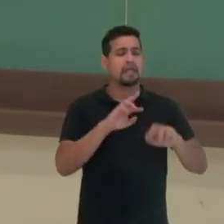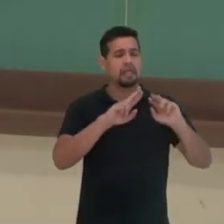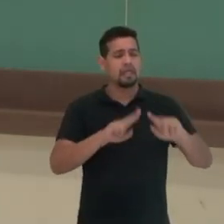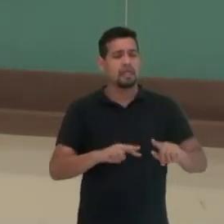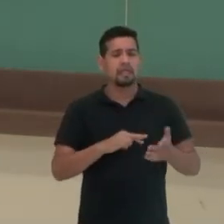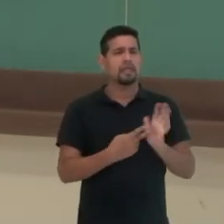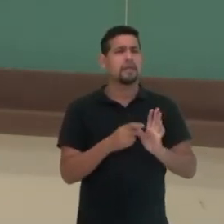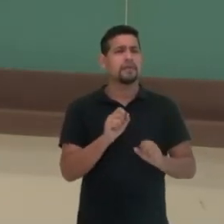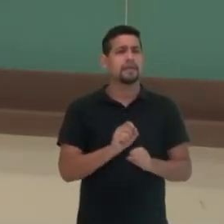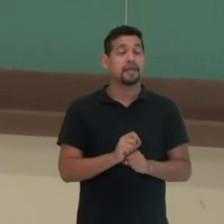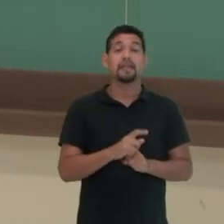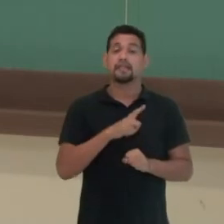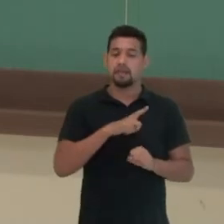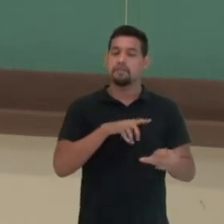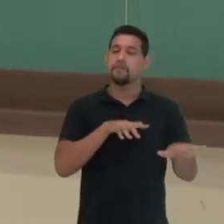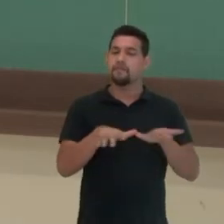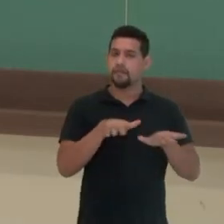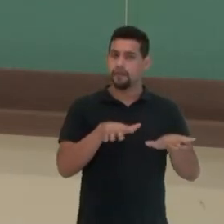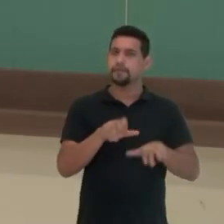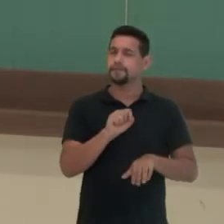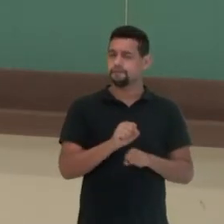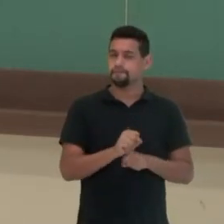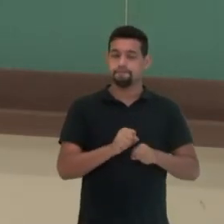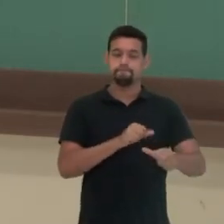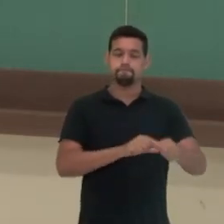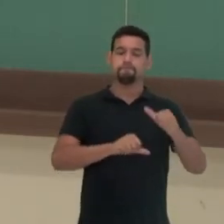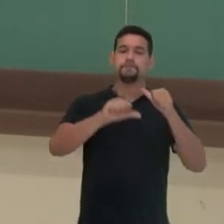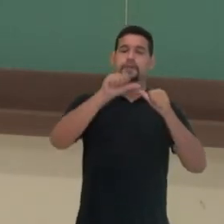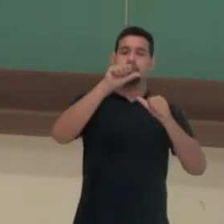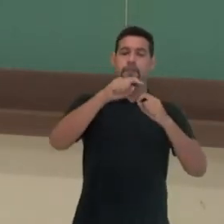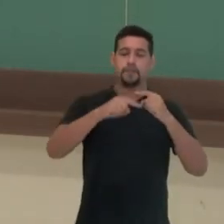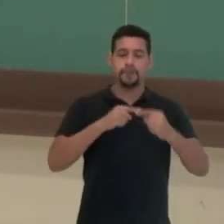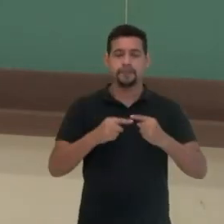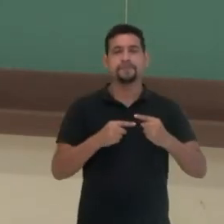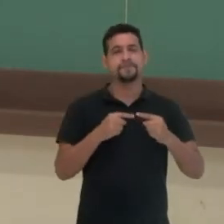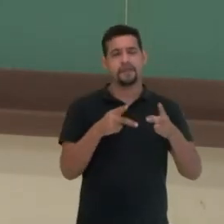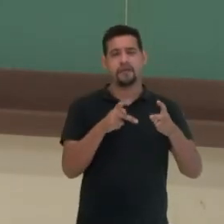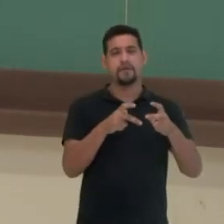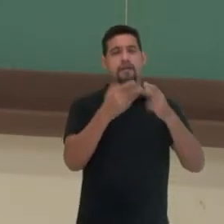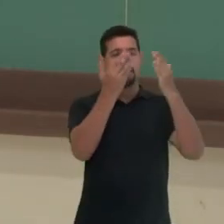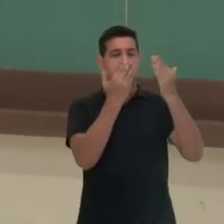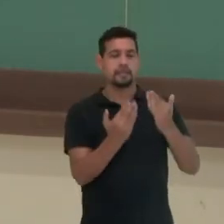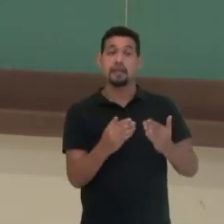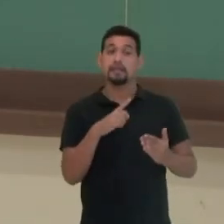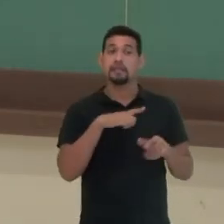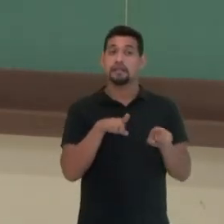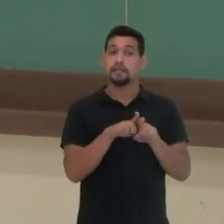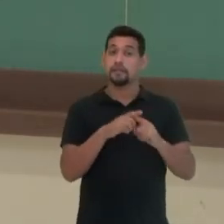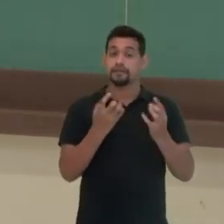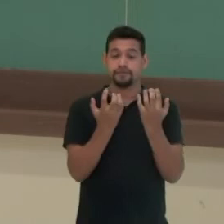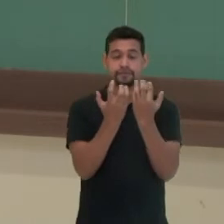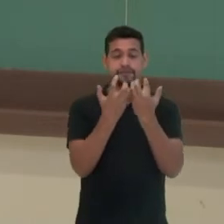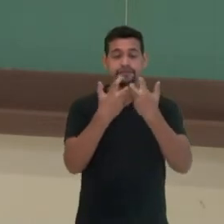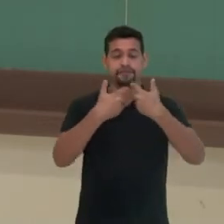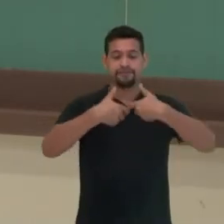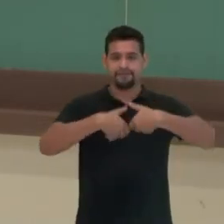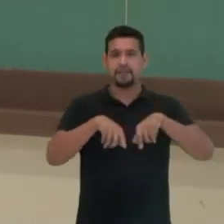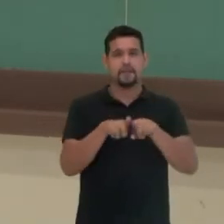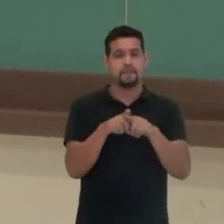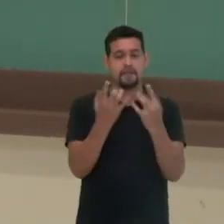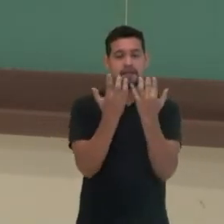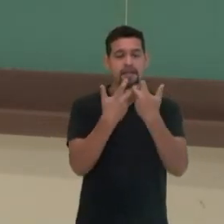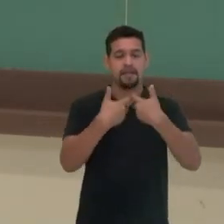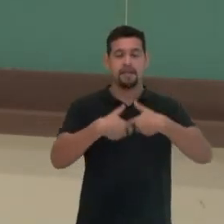vai ser movimentado, ok? Muito bem. Aqui então a gente também vê um outro tipo, né, de máquina, que são